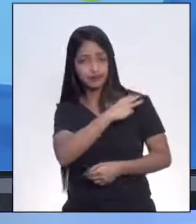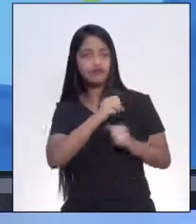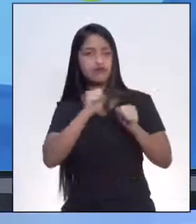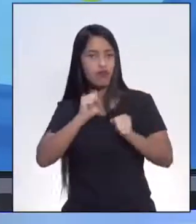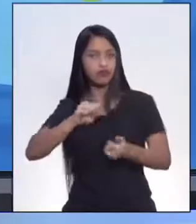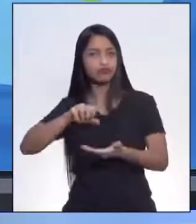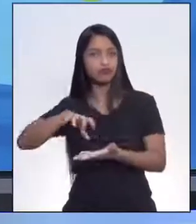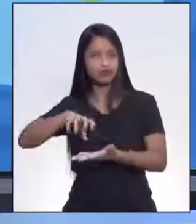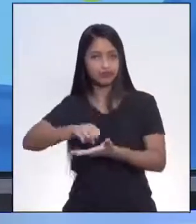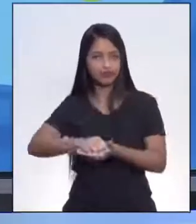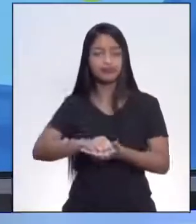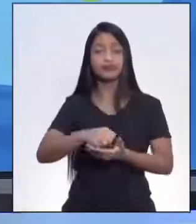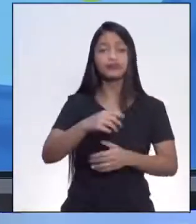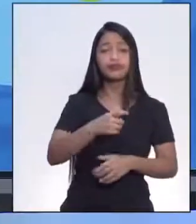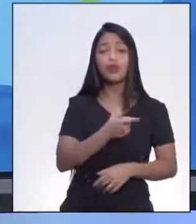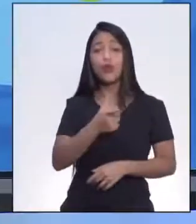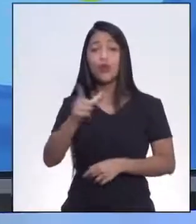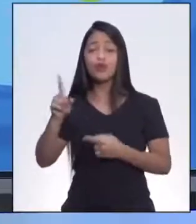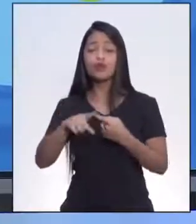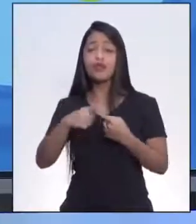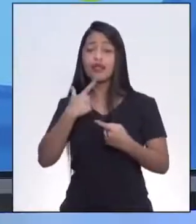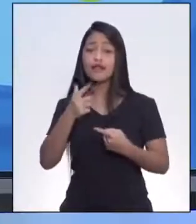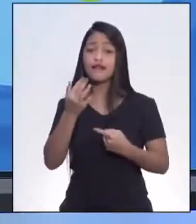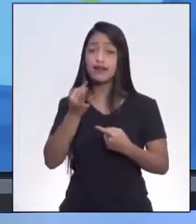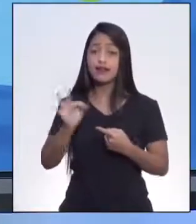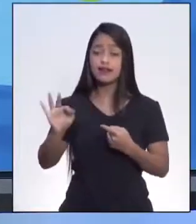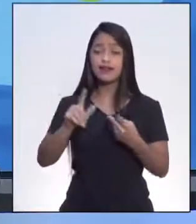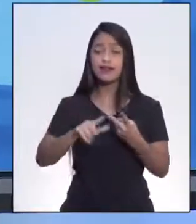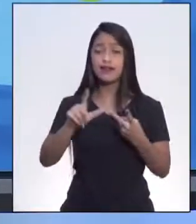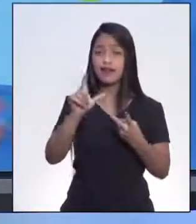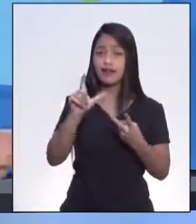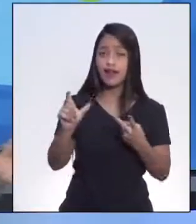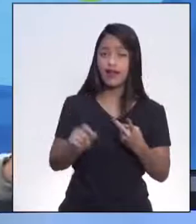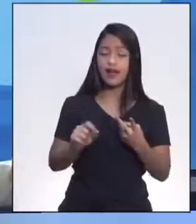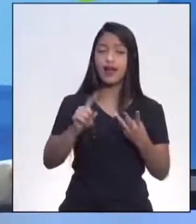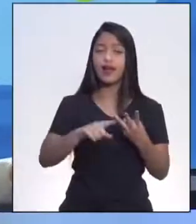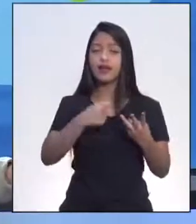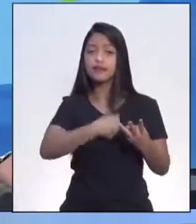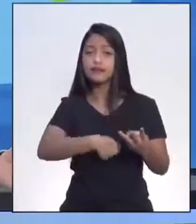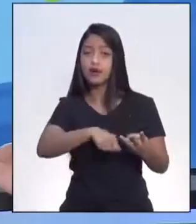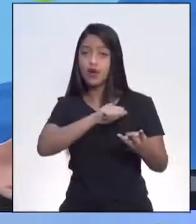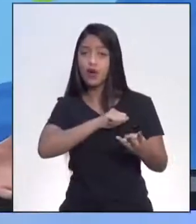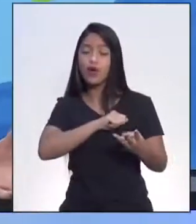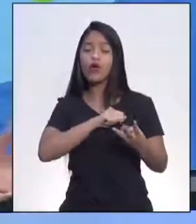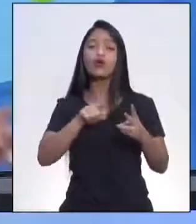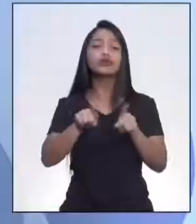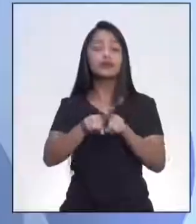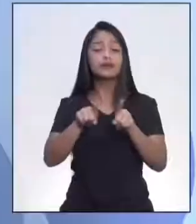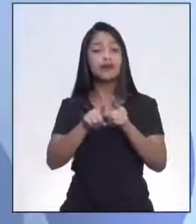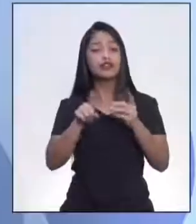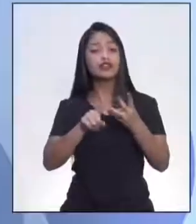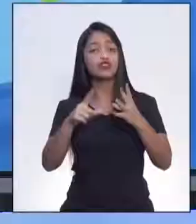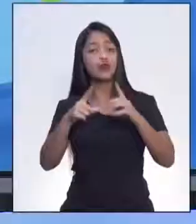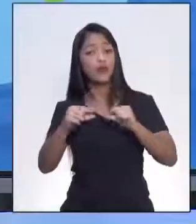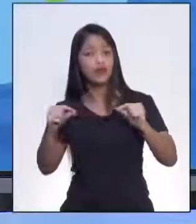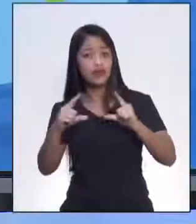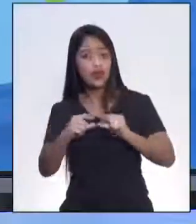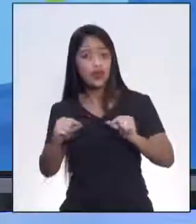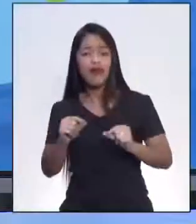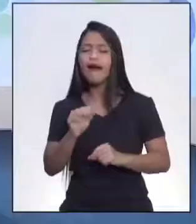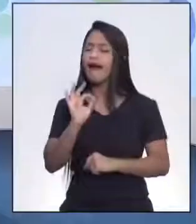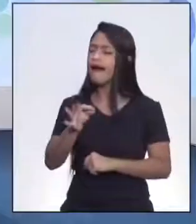médio. Francês, italiano, espanhol são para todas as séries. E também tem japonês. Ah, a gente esqueceu de